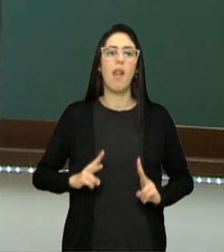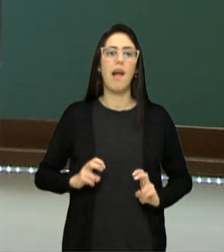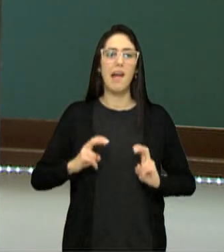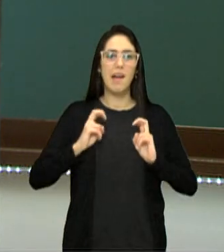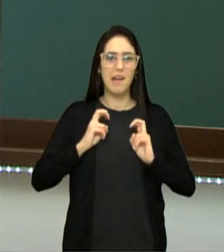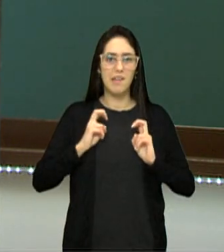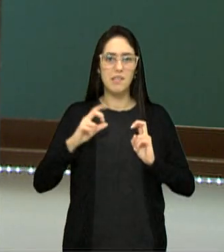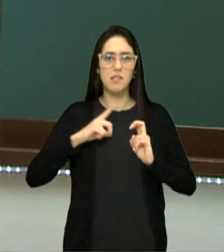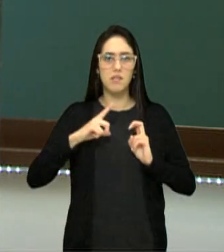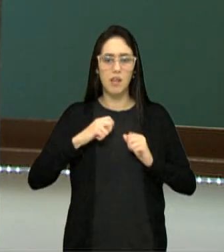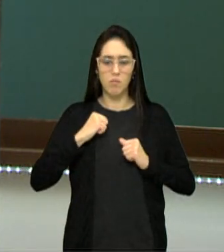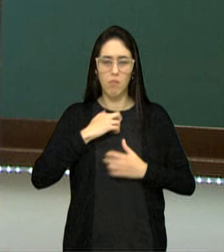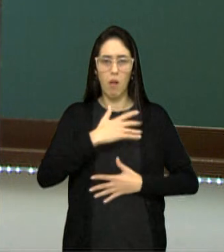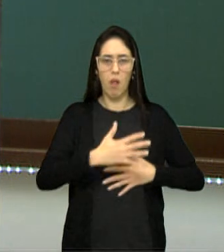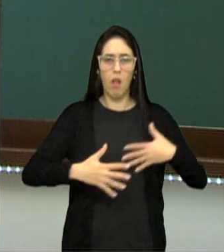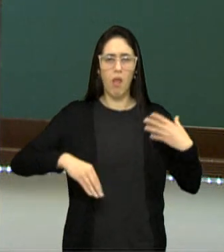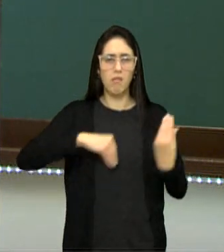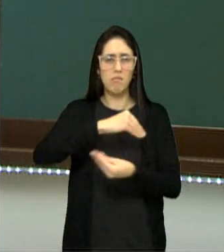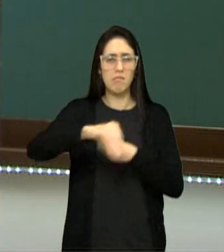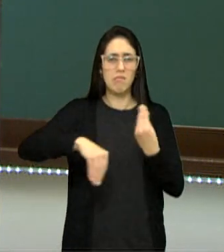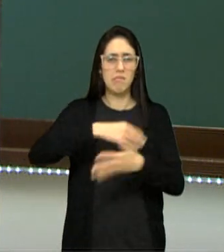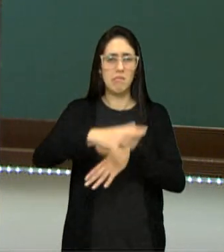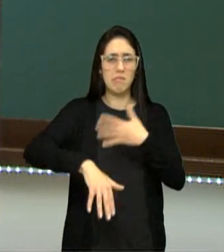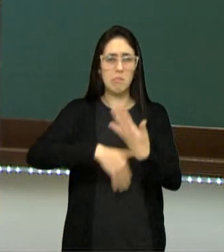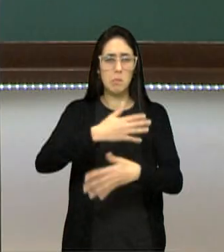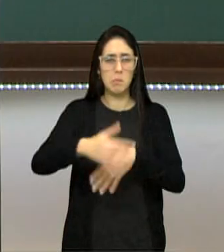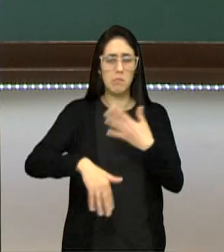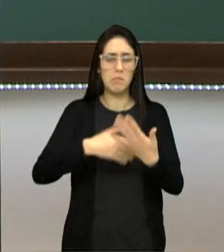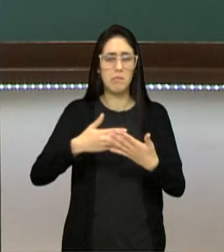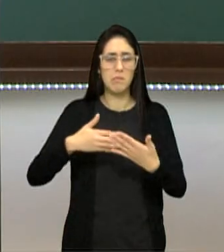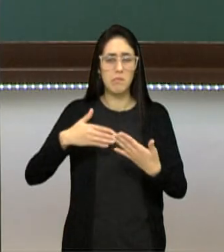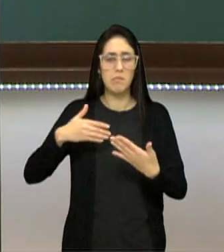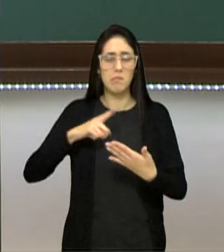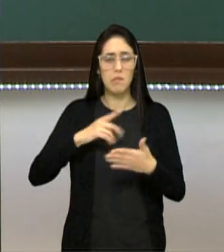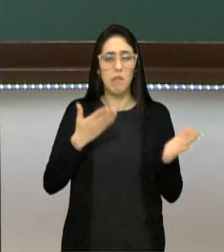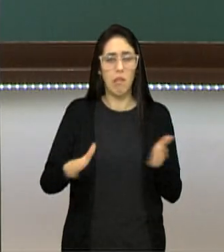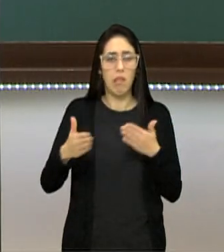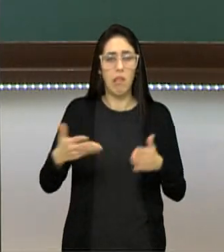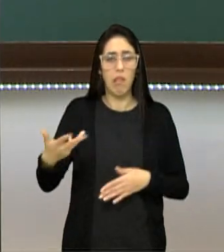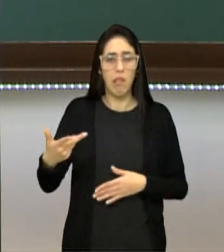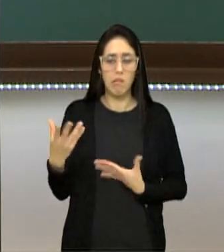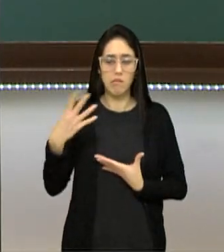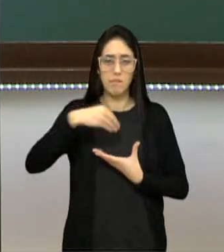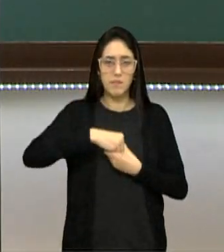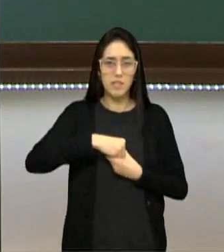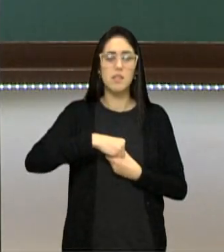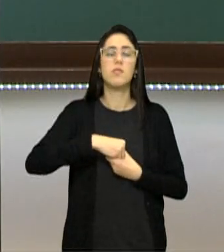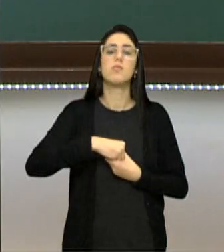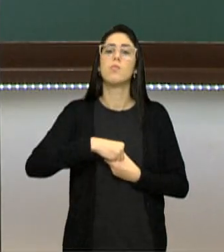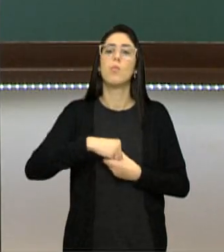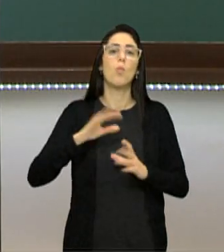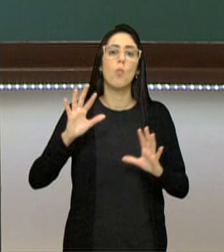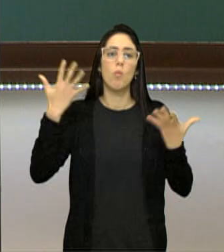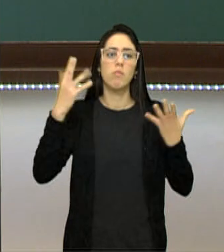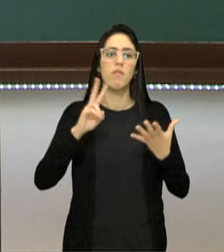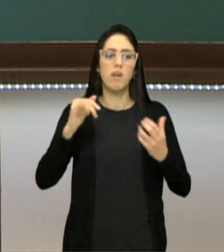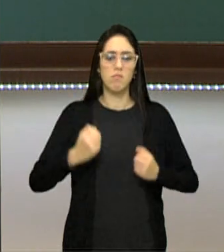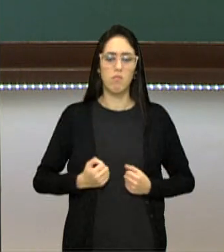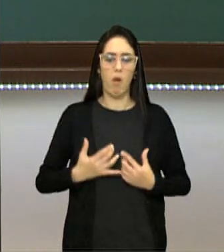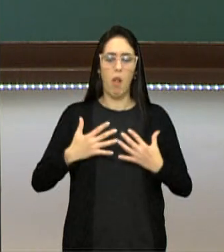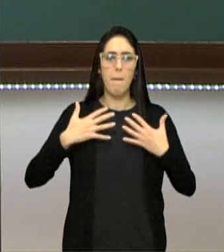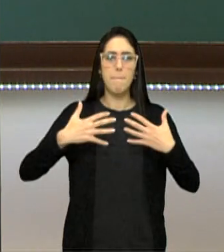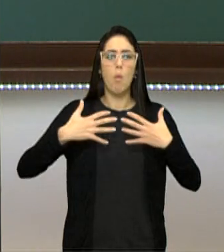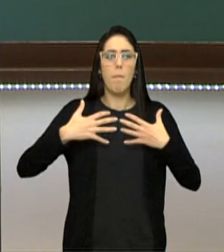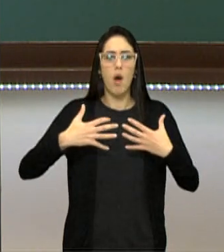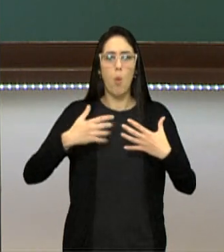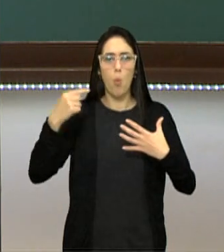ela infiltrou, todos já desorganizados, essas células, né, com reproduções excessivas e tomando ali o órgão. Lembrando